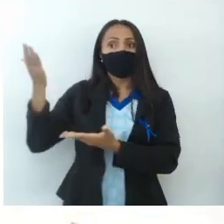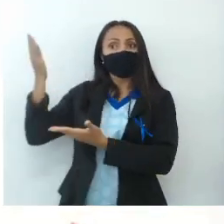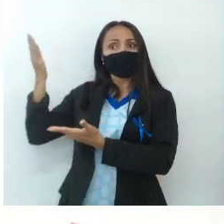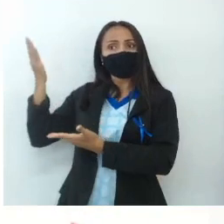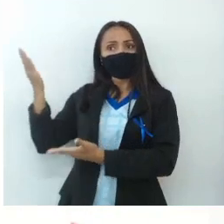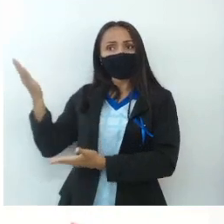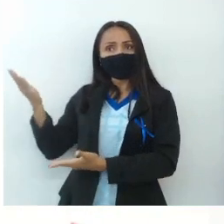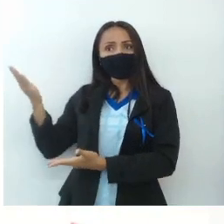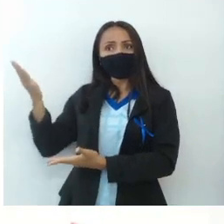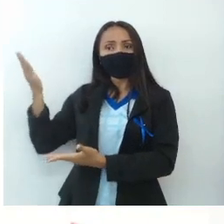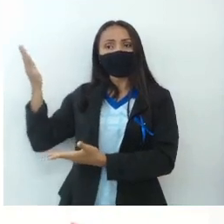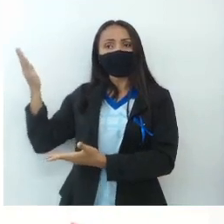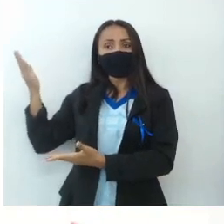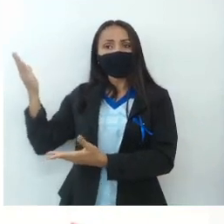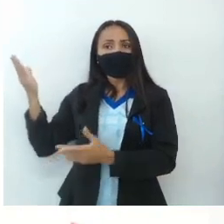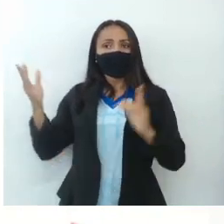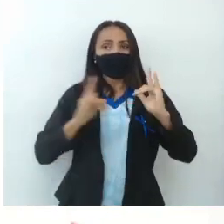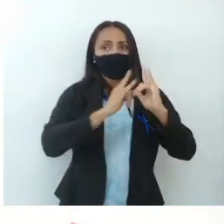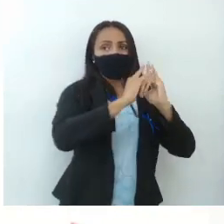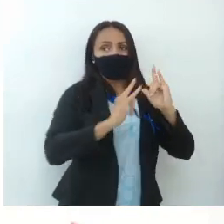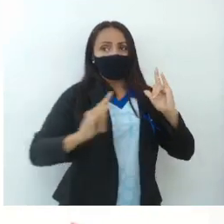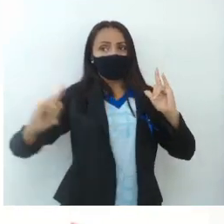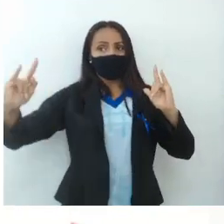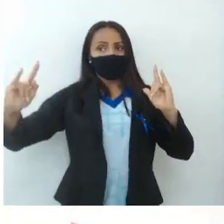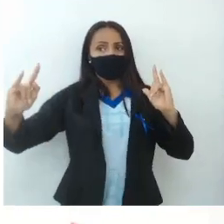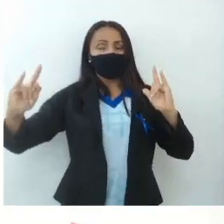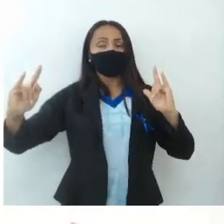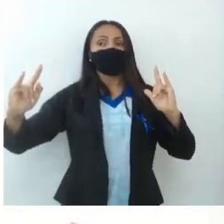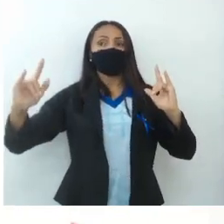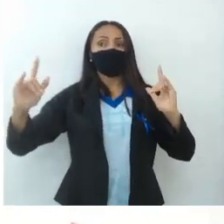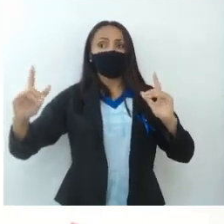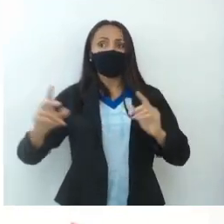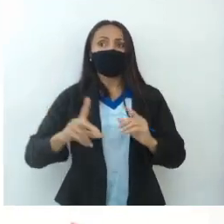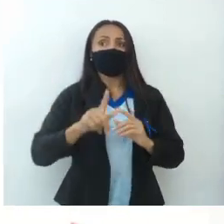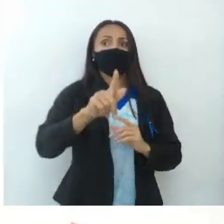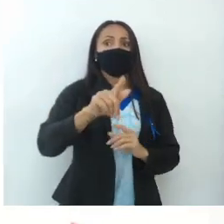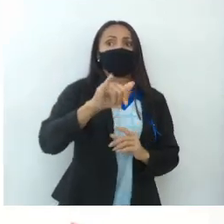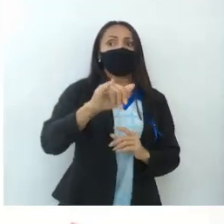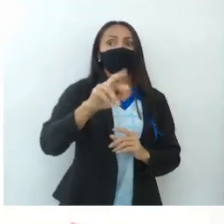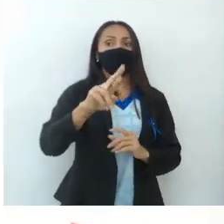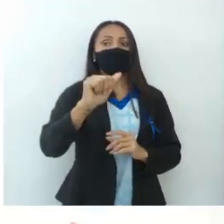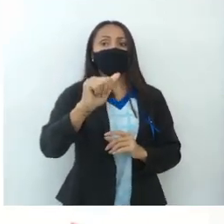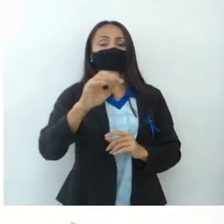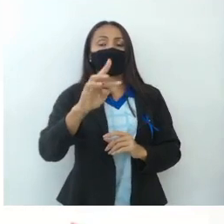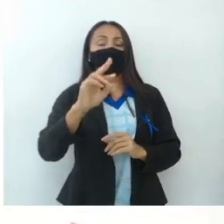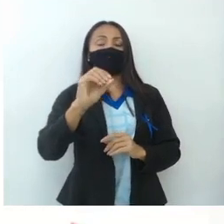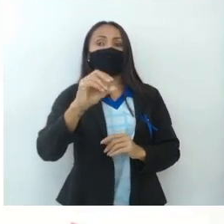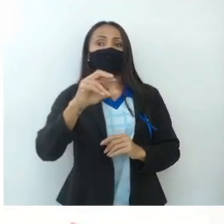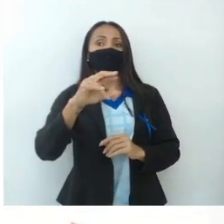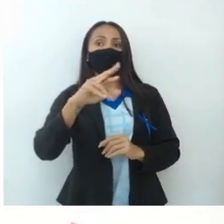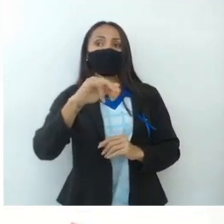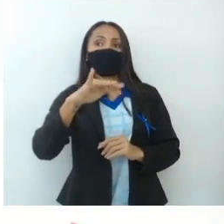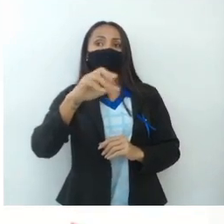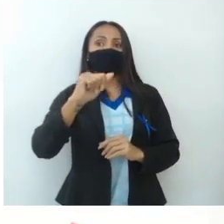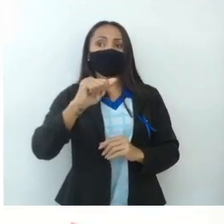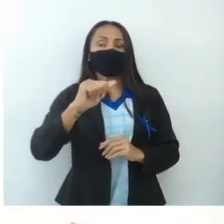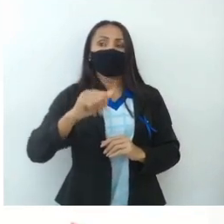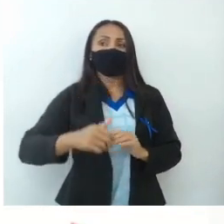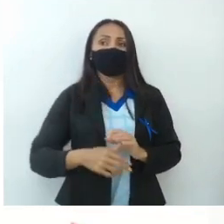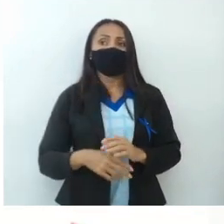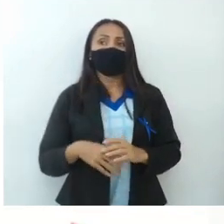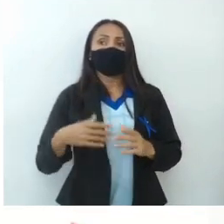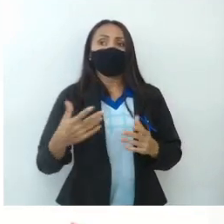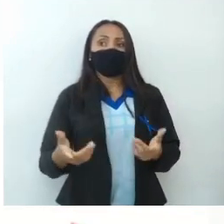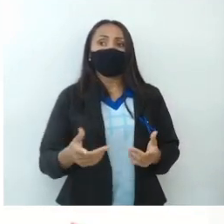icônica, de algo que ainda hoje se chama ponte giratória, ponte giratória. Ponte giratória, é verdade. Só que a ponte não existe mais, ficou